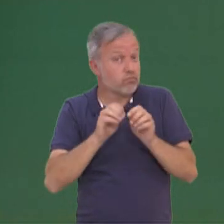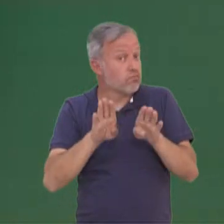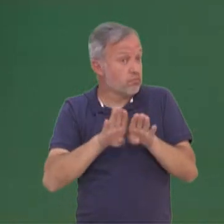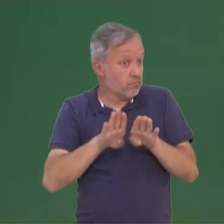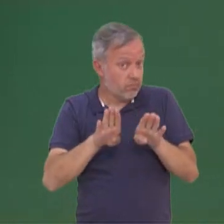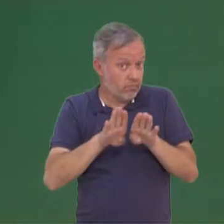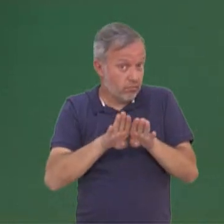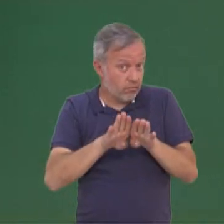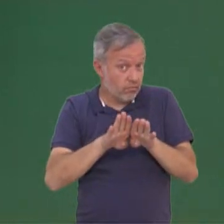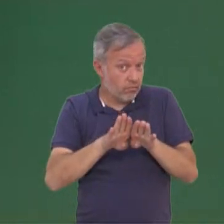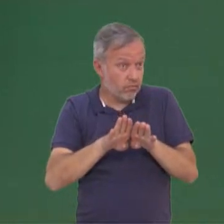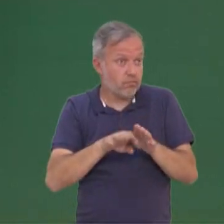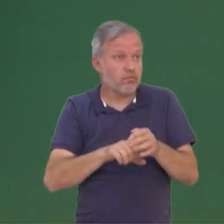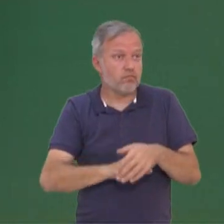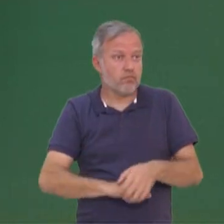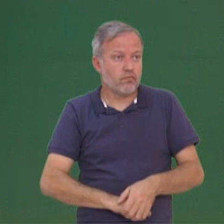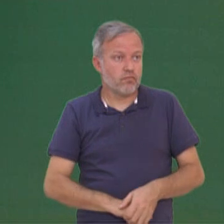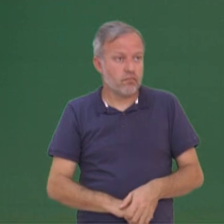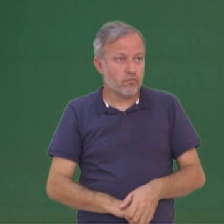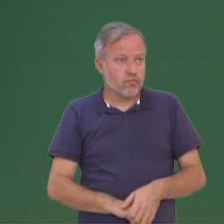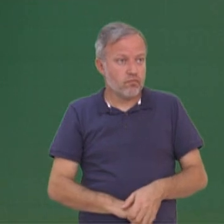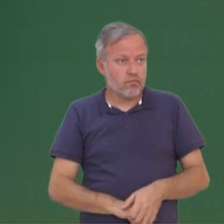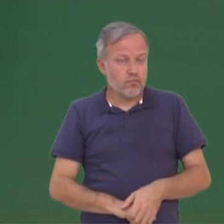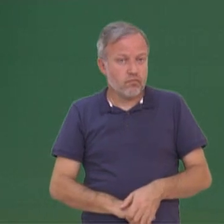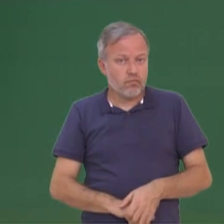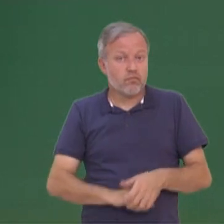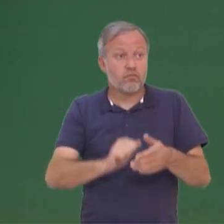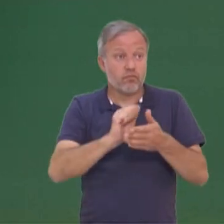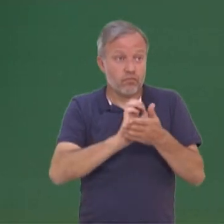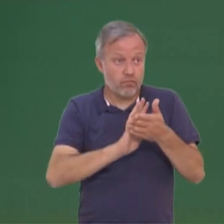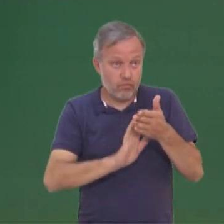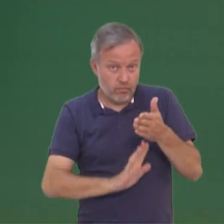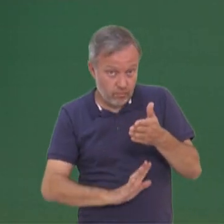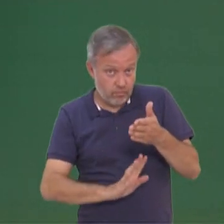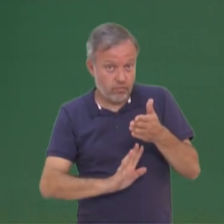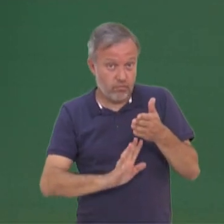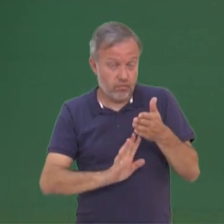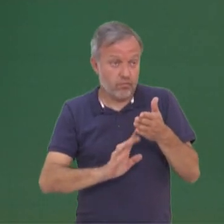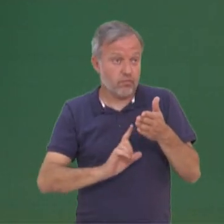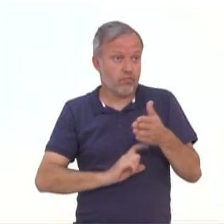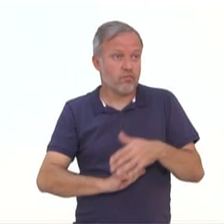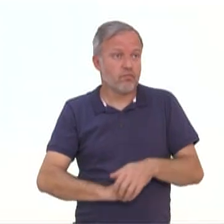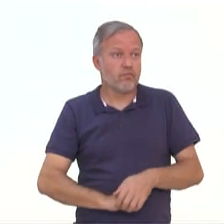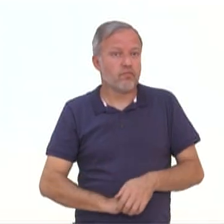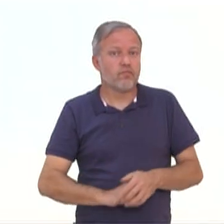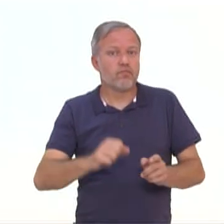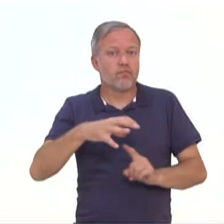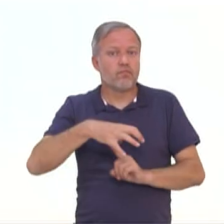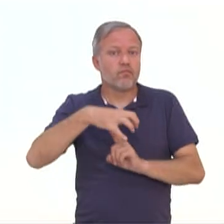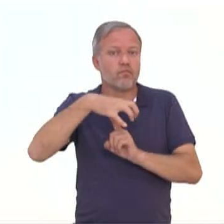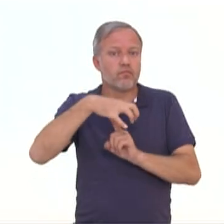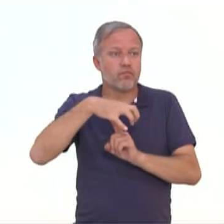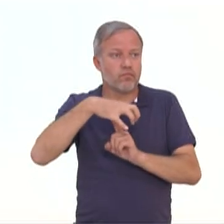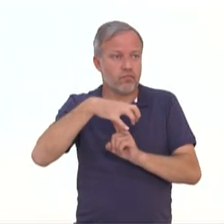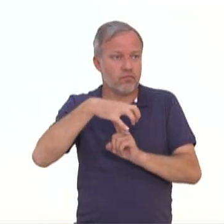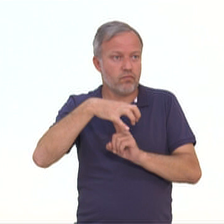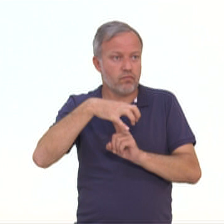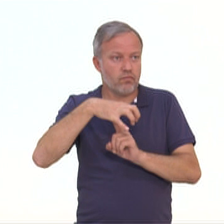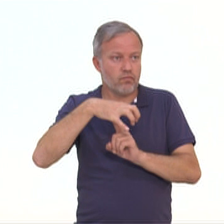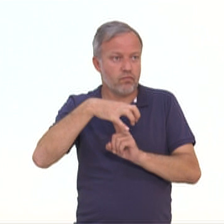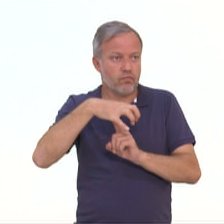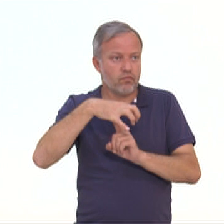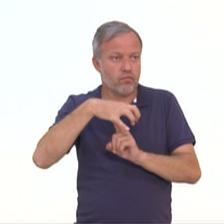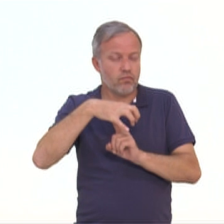serve. Ótimo? Mais um exercício, com o mesmo tema, fungos. Universidade Federal do